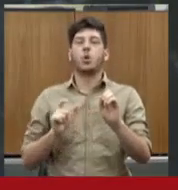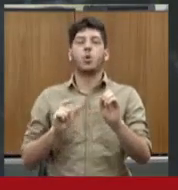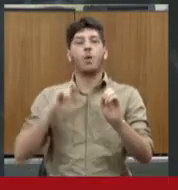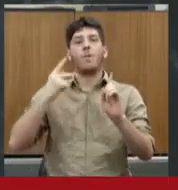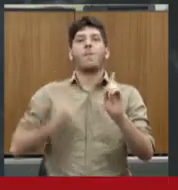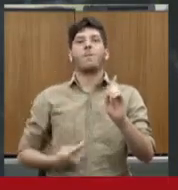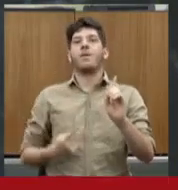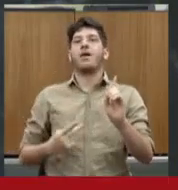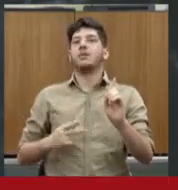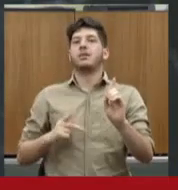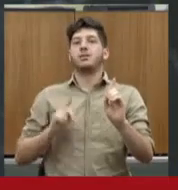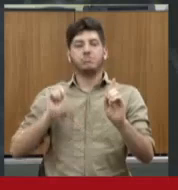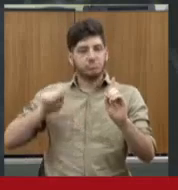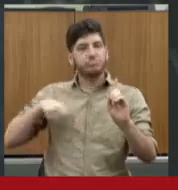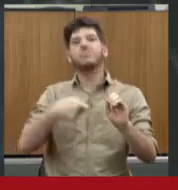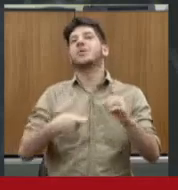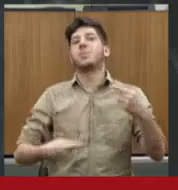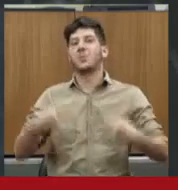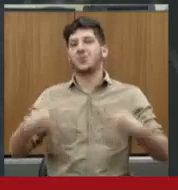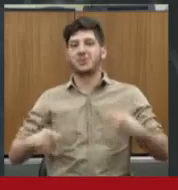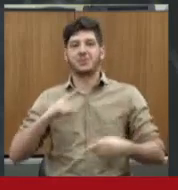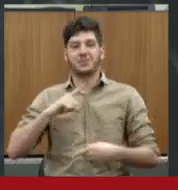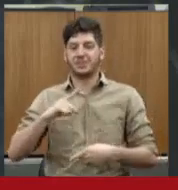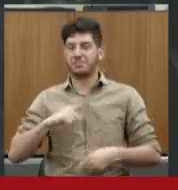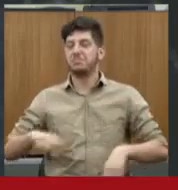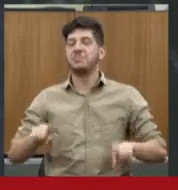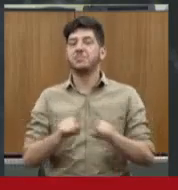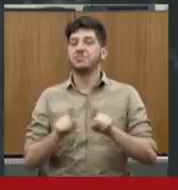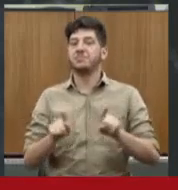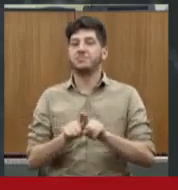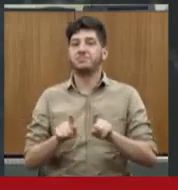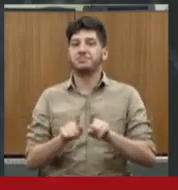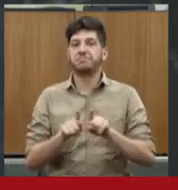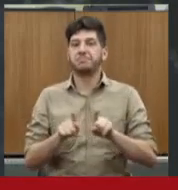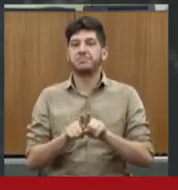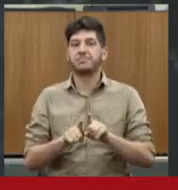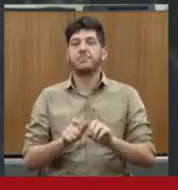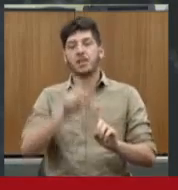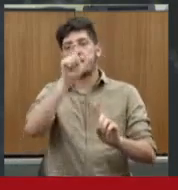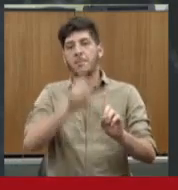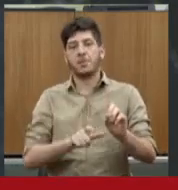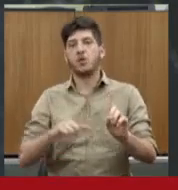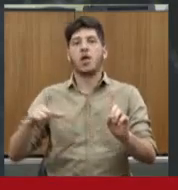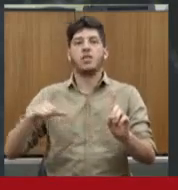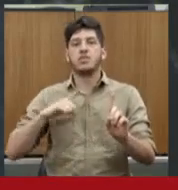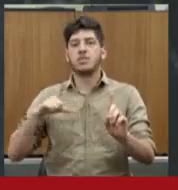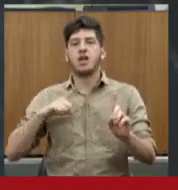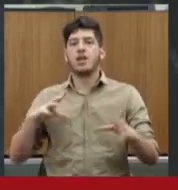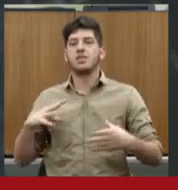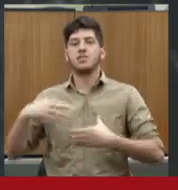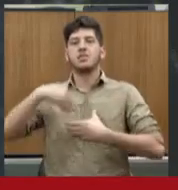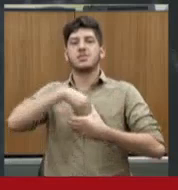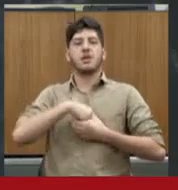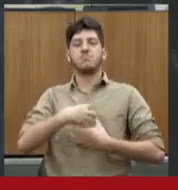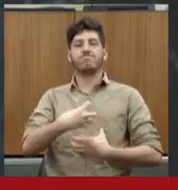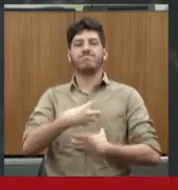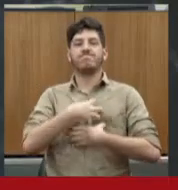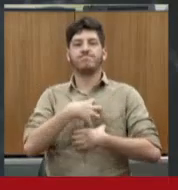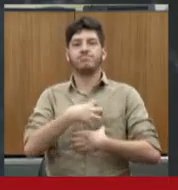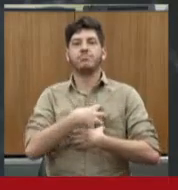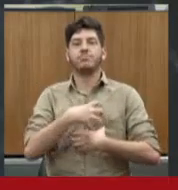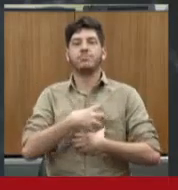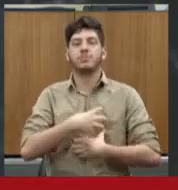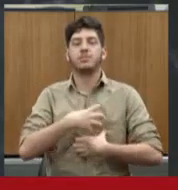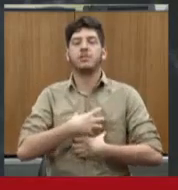político, e que ele tem, na sua concepção, o